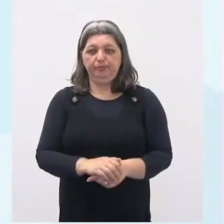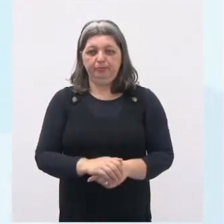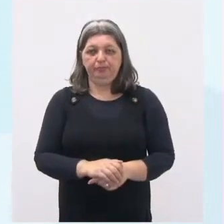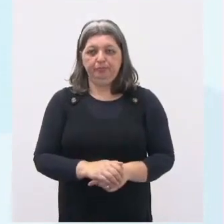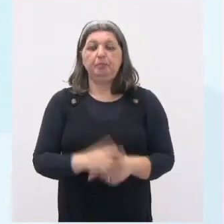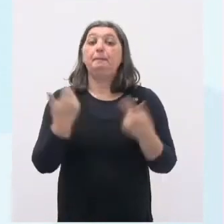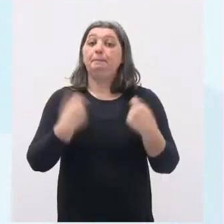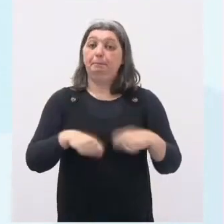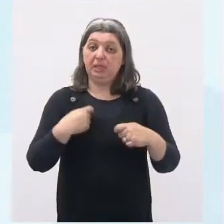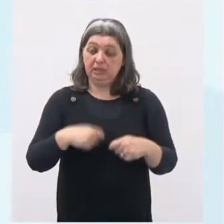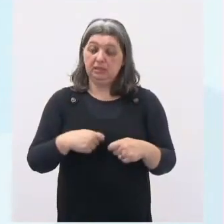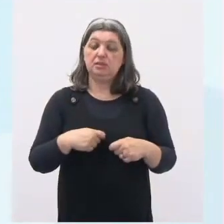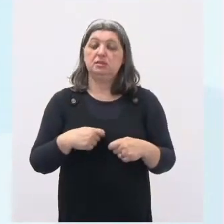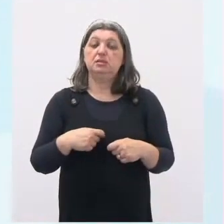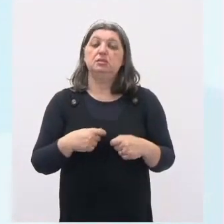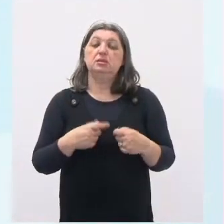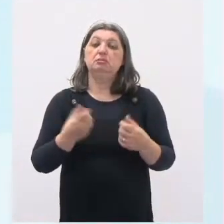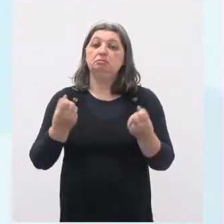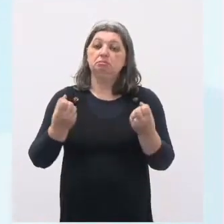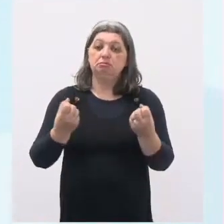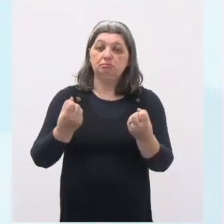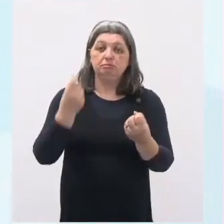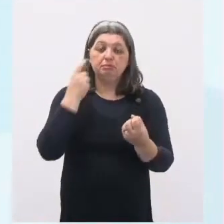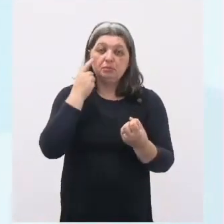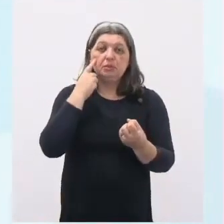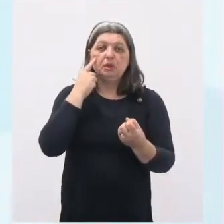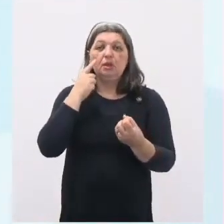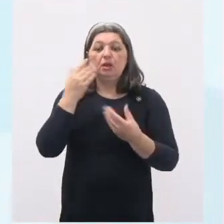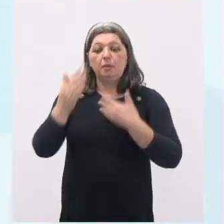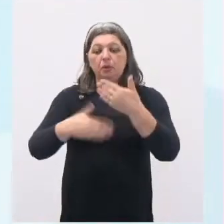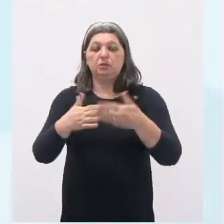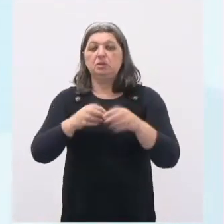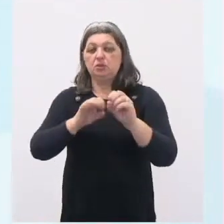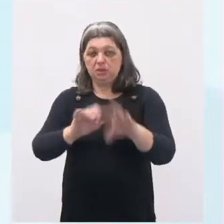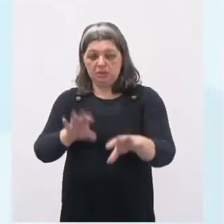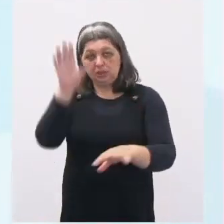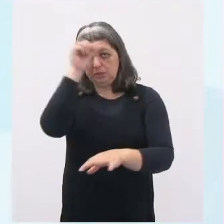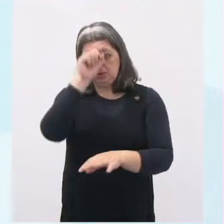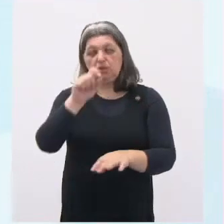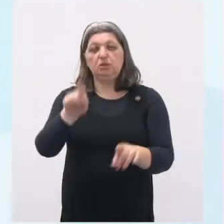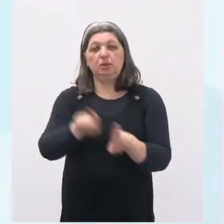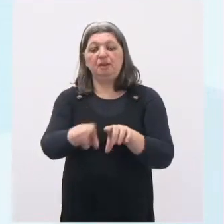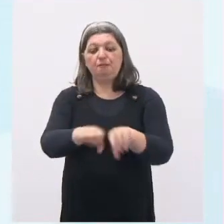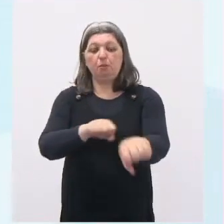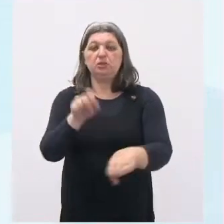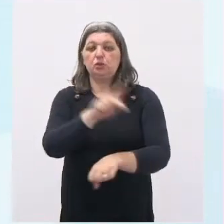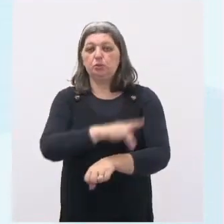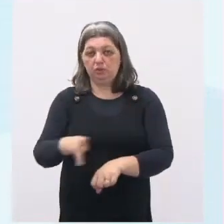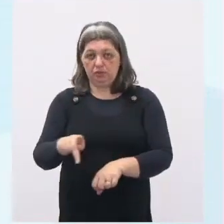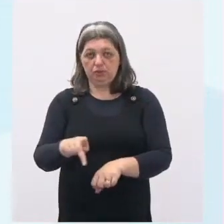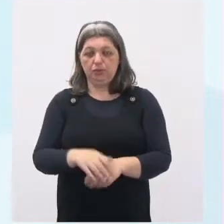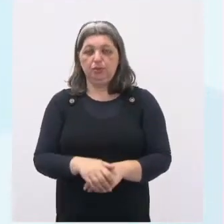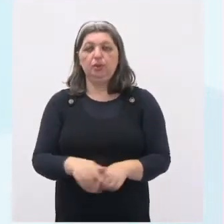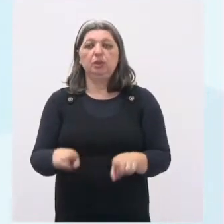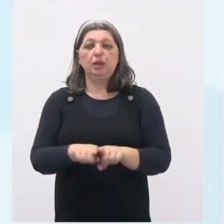penetrando, permeando no processo de ensino-aprendizagem, na formação dos professores e também no processo de ensino-aprendizagem dos estudantes.